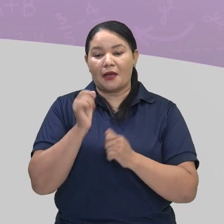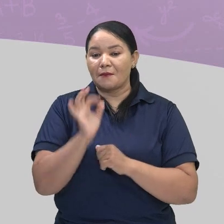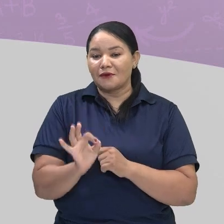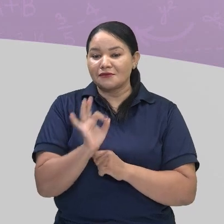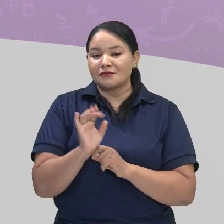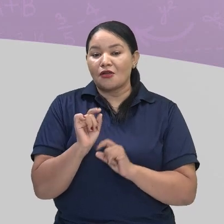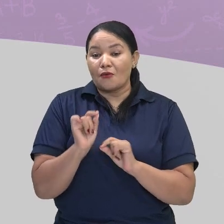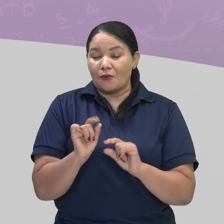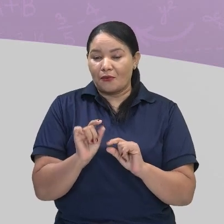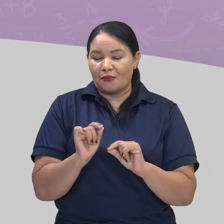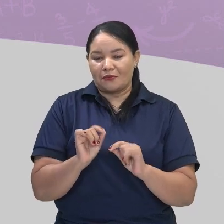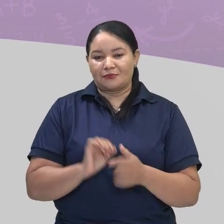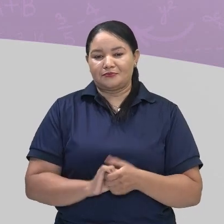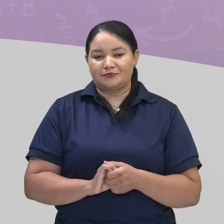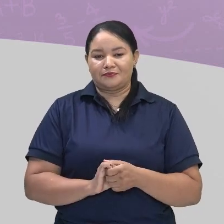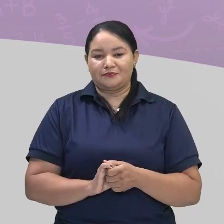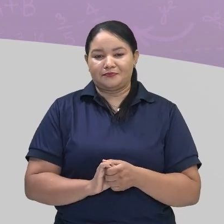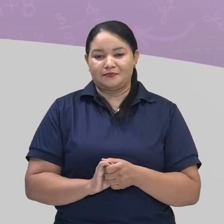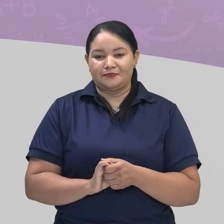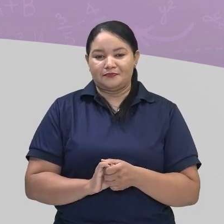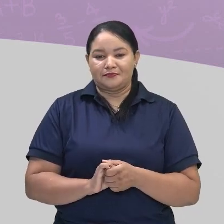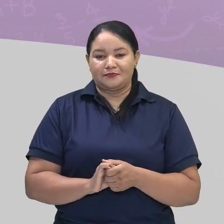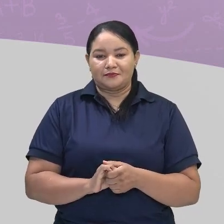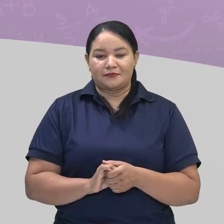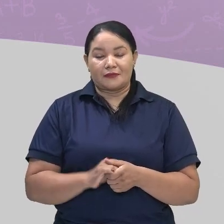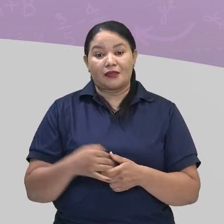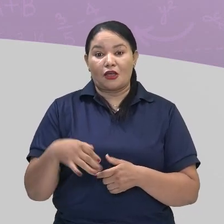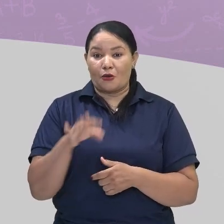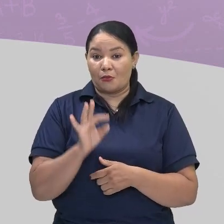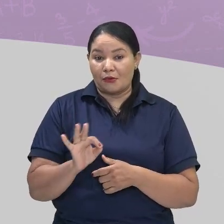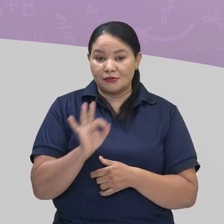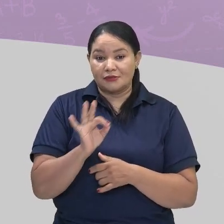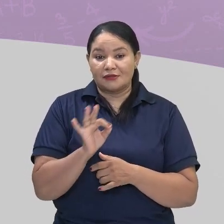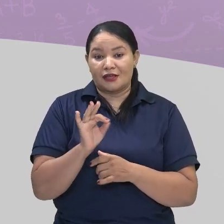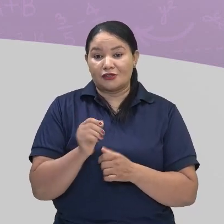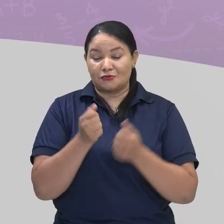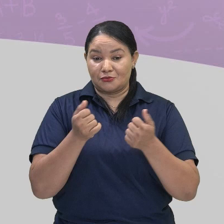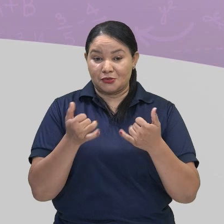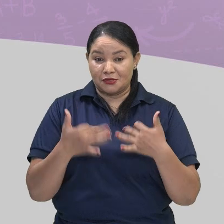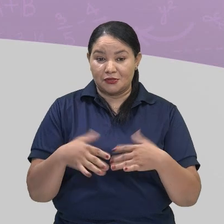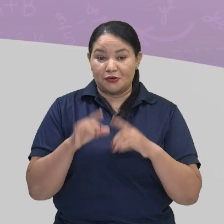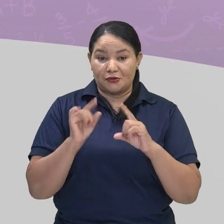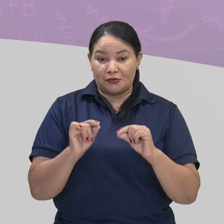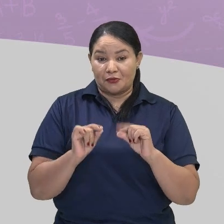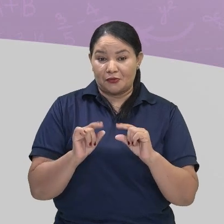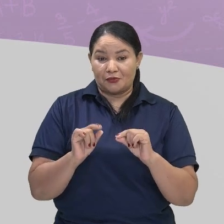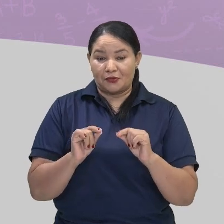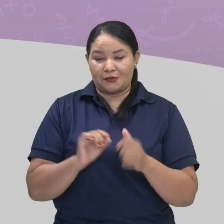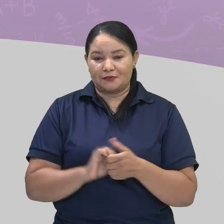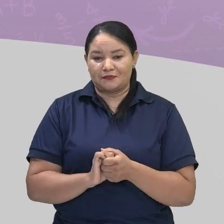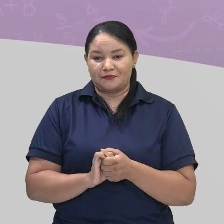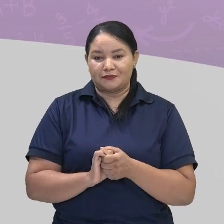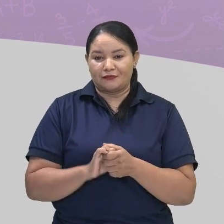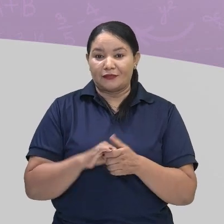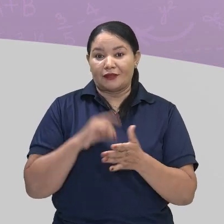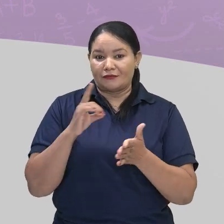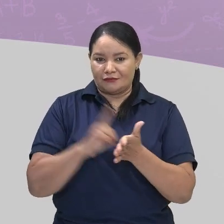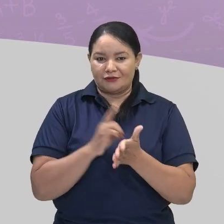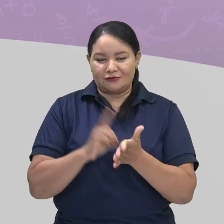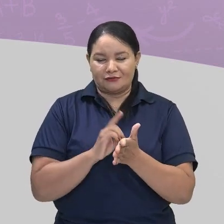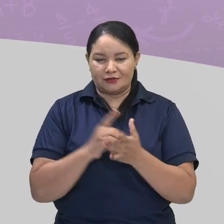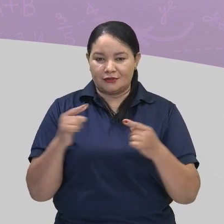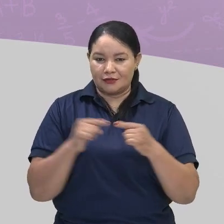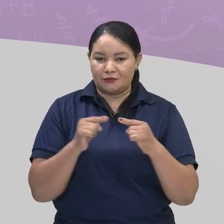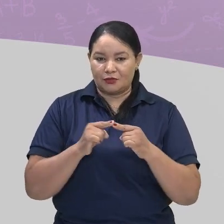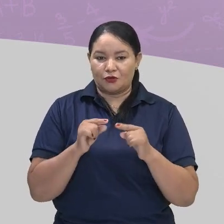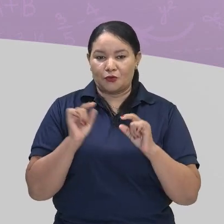é porcentagem, né? Então, porcentagem, olha só, a definição que eu tenho aqui ao meu lado, pessoal, é a definição segundo o dicionário, tá bom?